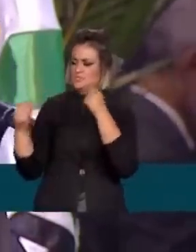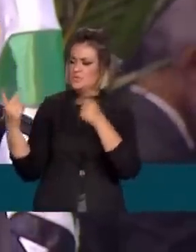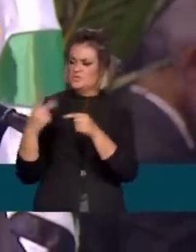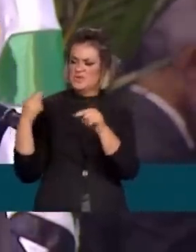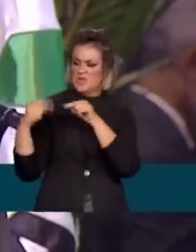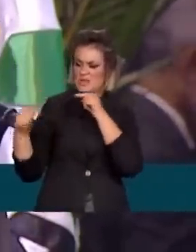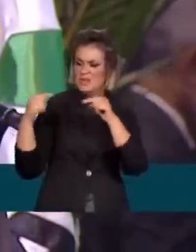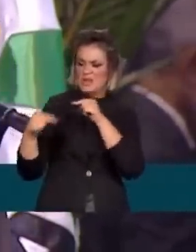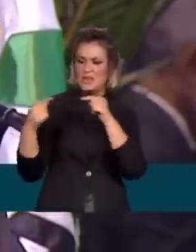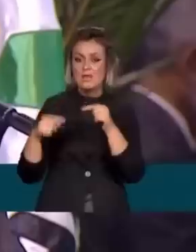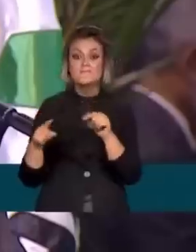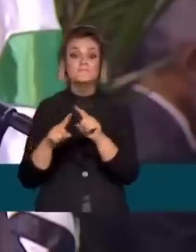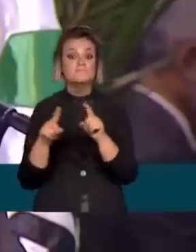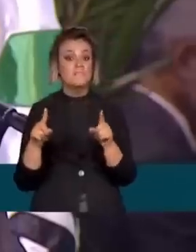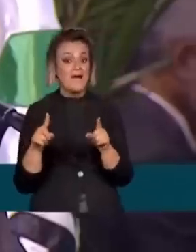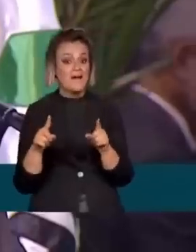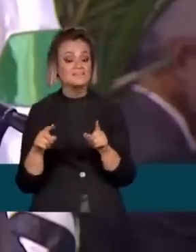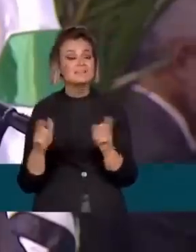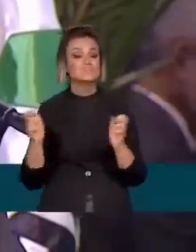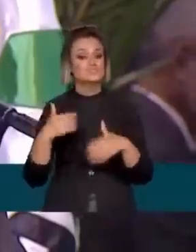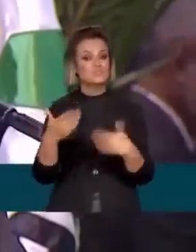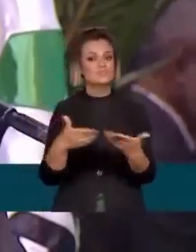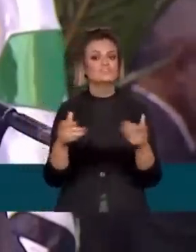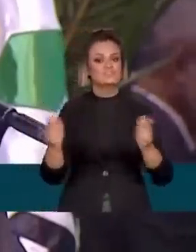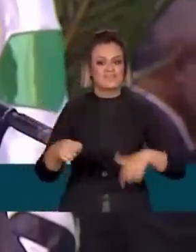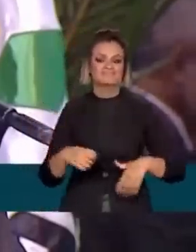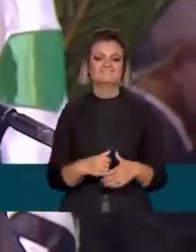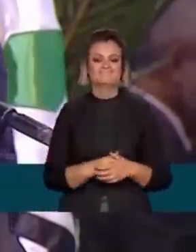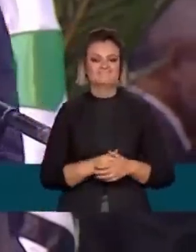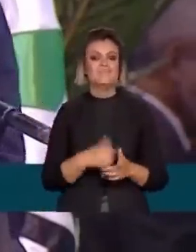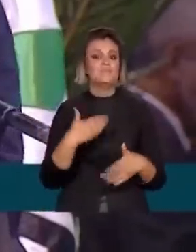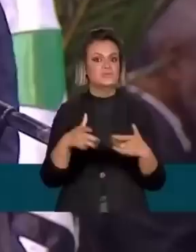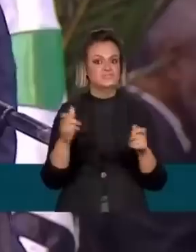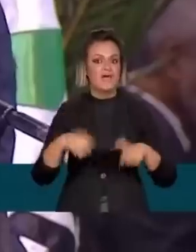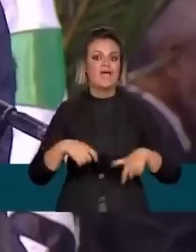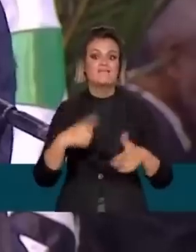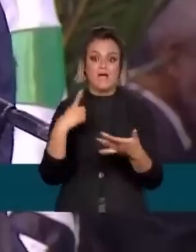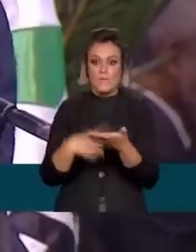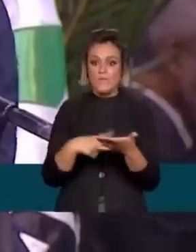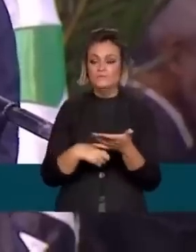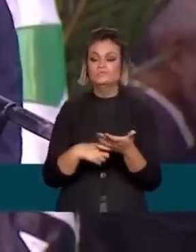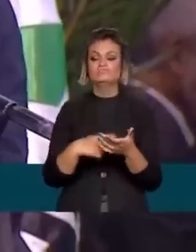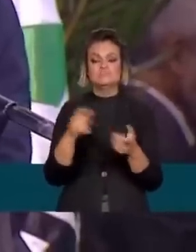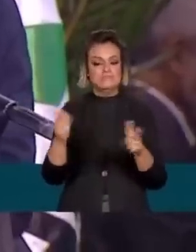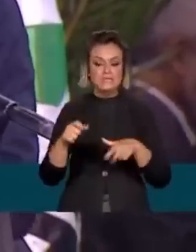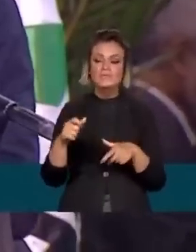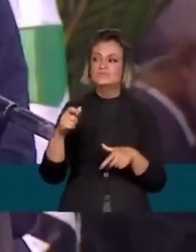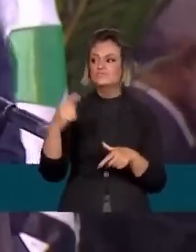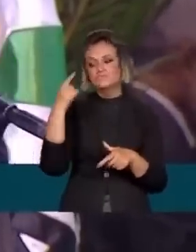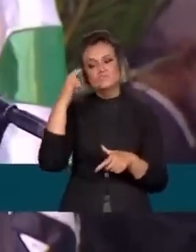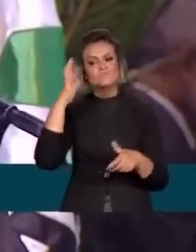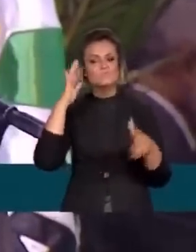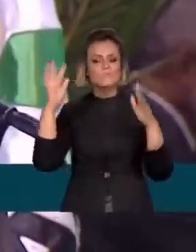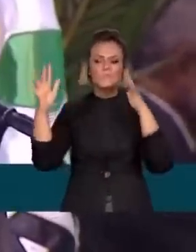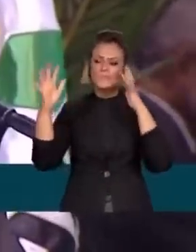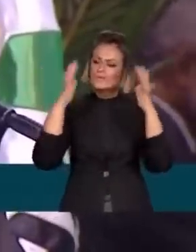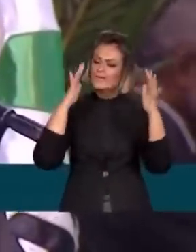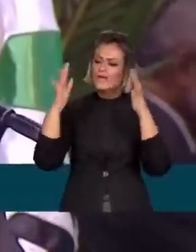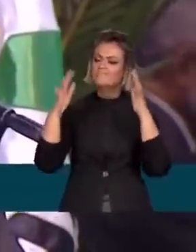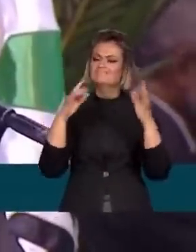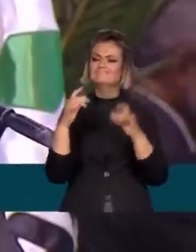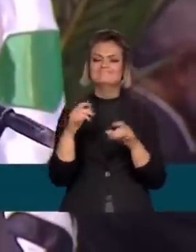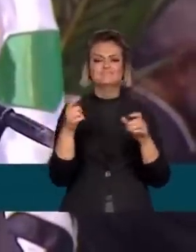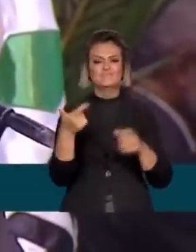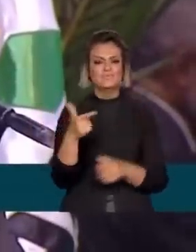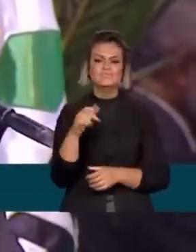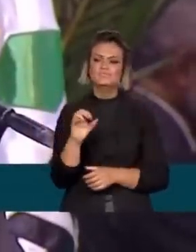nós tivemos permitiu que a gente avançasse no acordo e permitia que a gente sonhasse nesse fabuloso ano